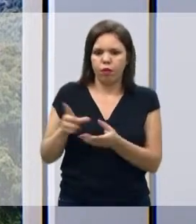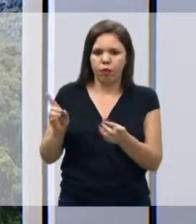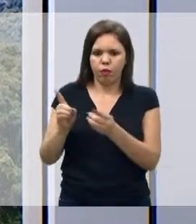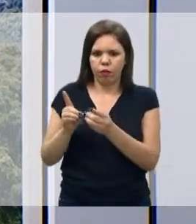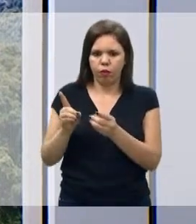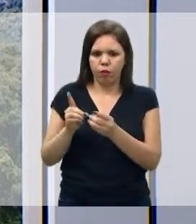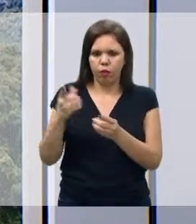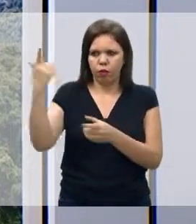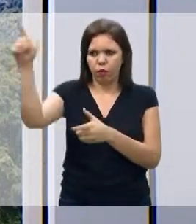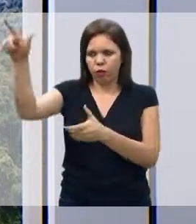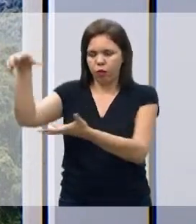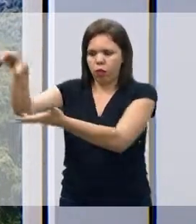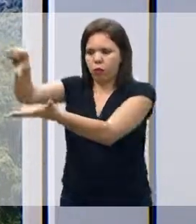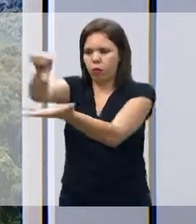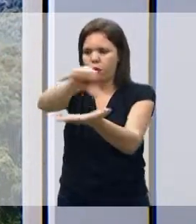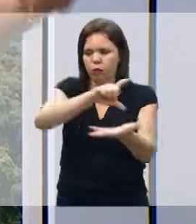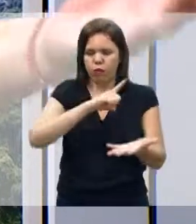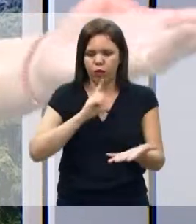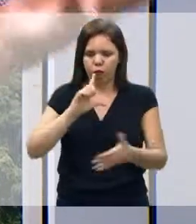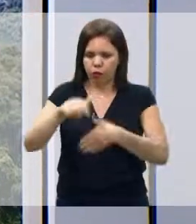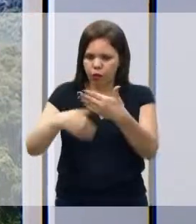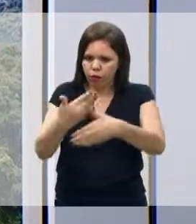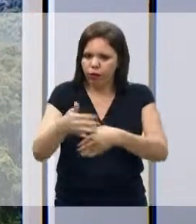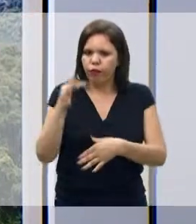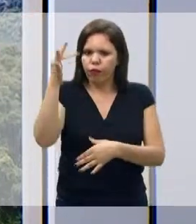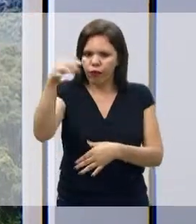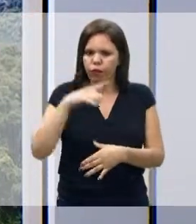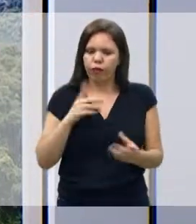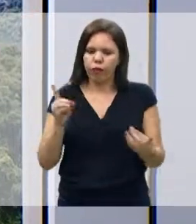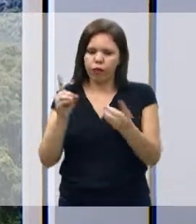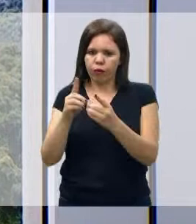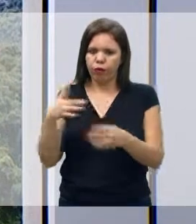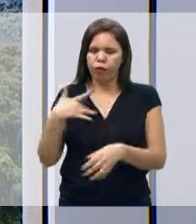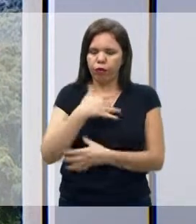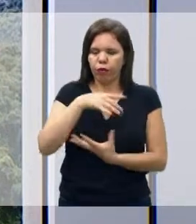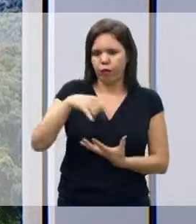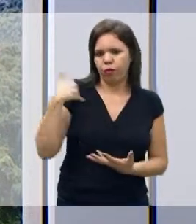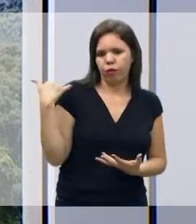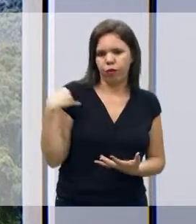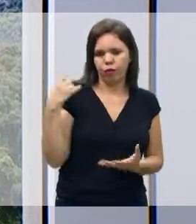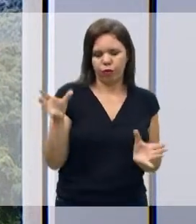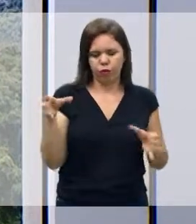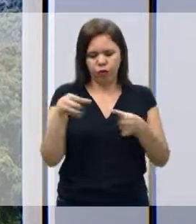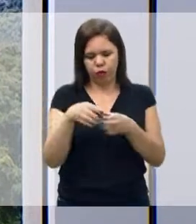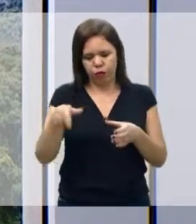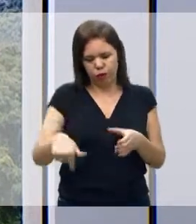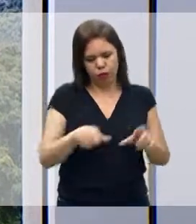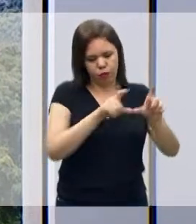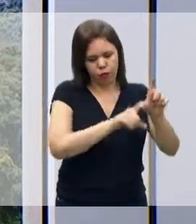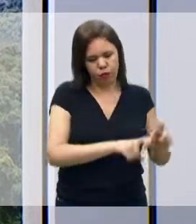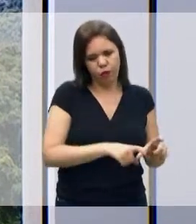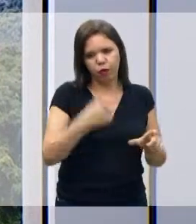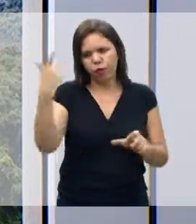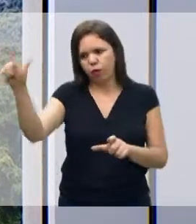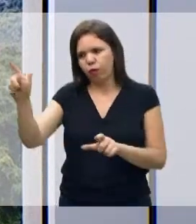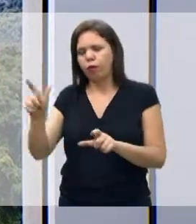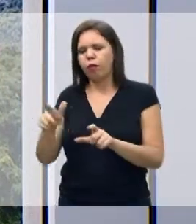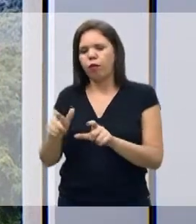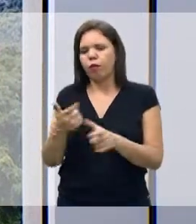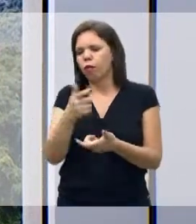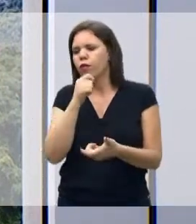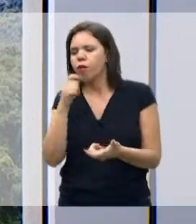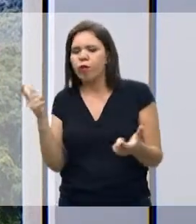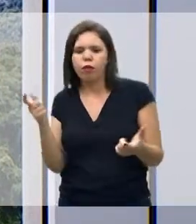no conjunto de outros, né, aqueles que atendem o idoso saudável, esse é para o grupo semidependente e os outros que